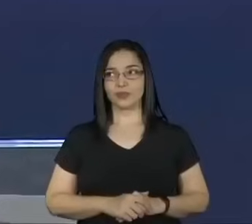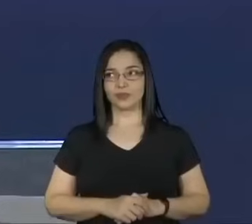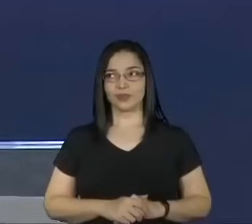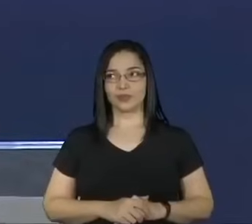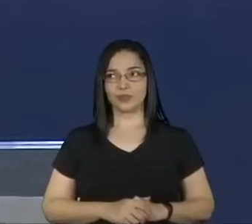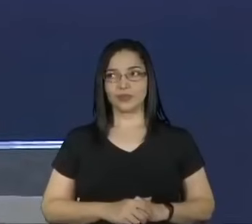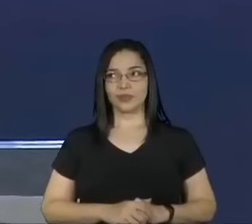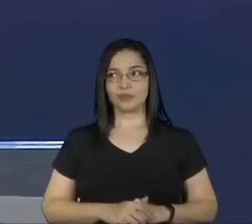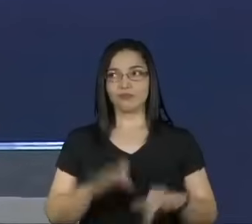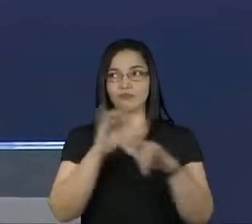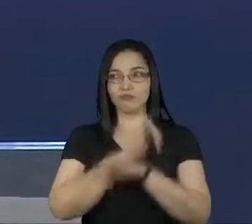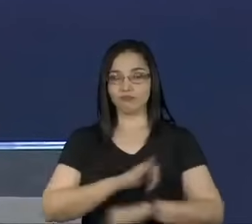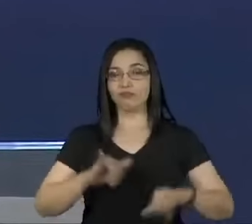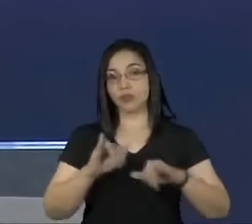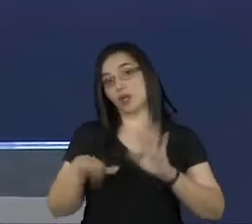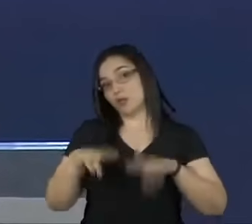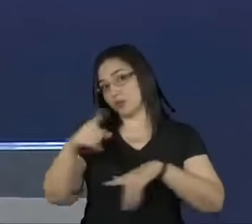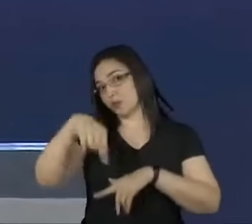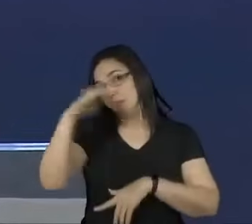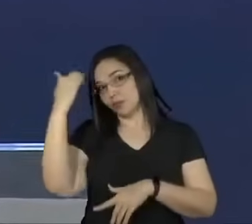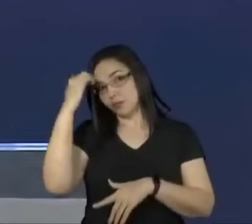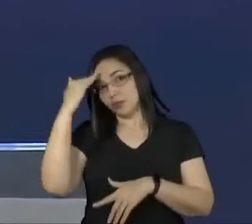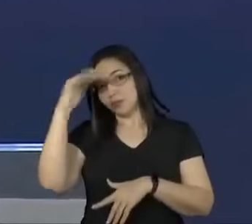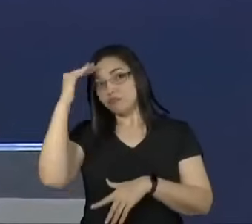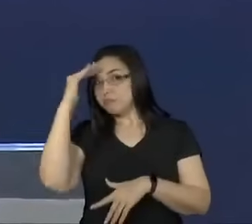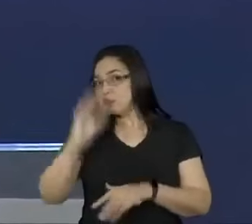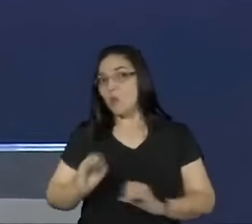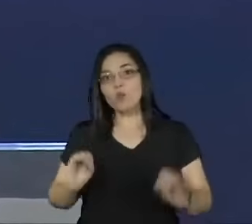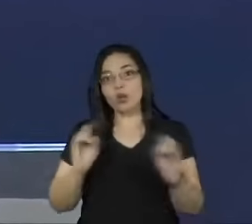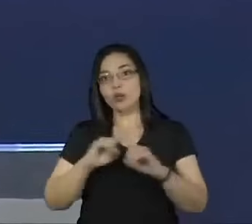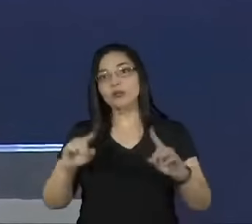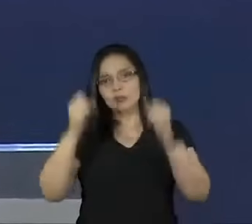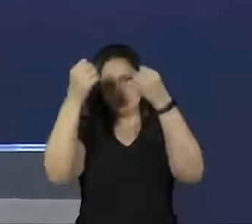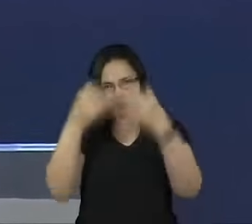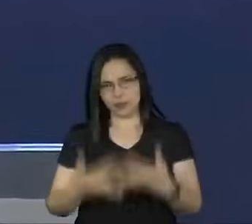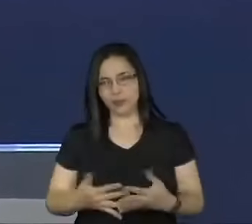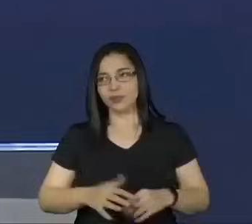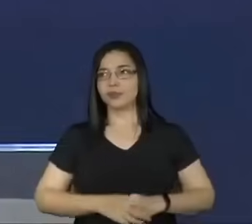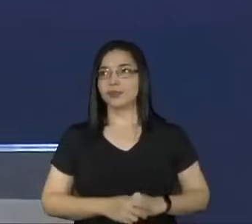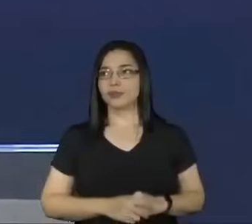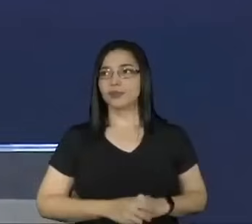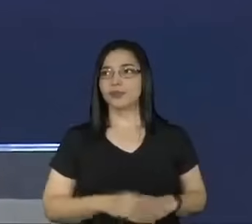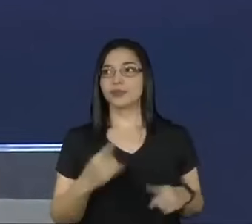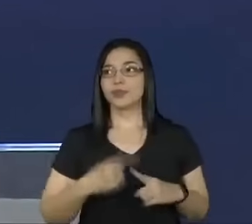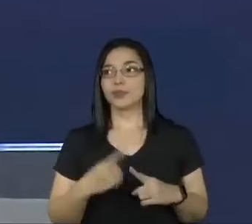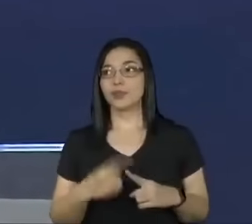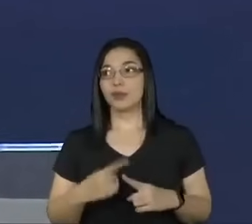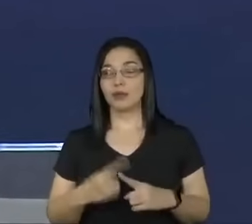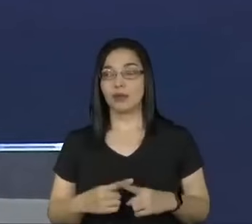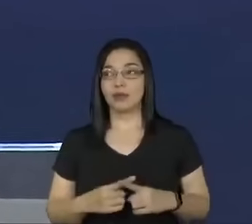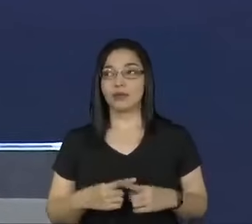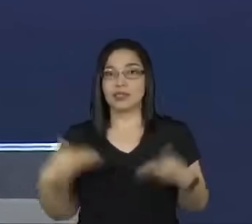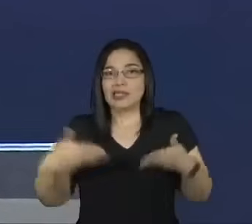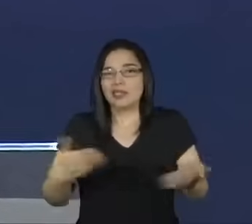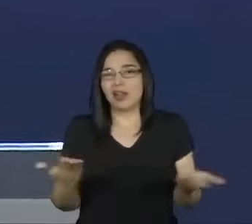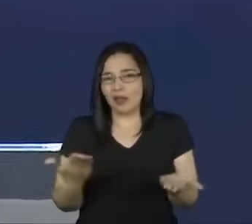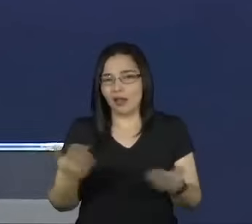deixa eu dizer uma coisa para você que talvez você não entenda mas vou explicar o seu ato aqui enquanto tá chegando alguém